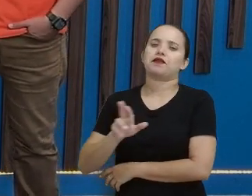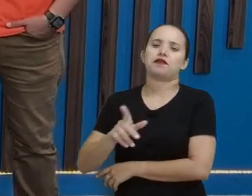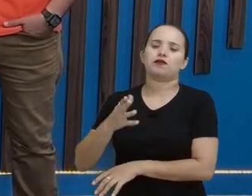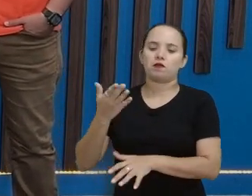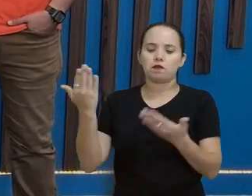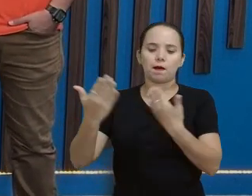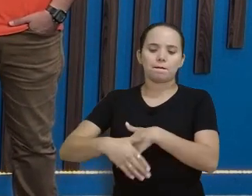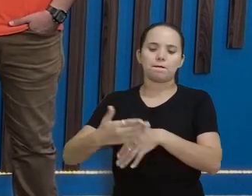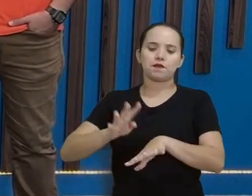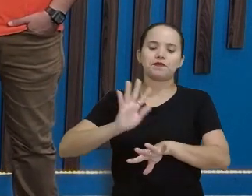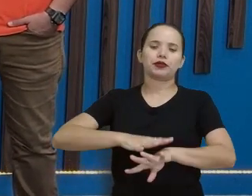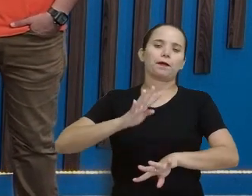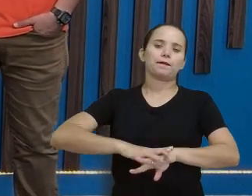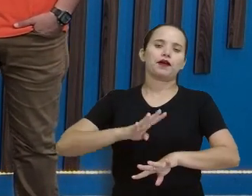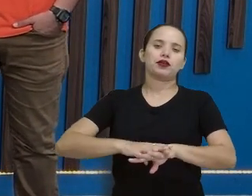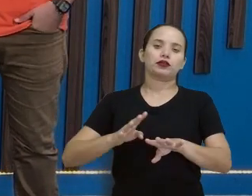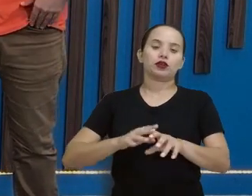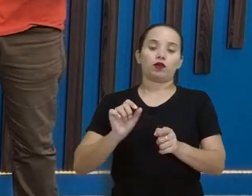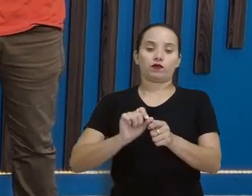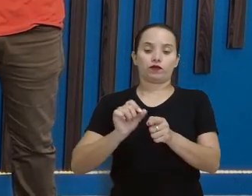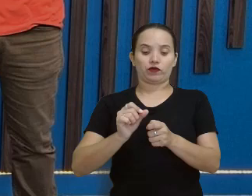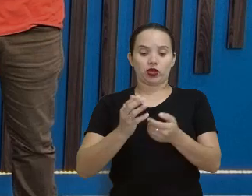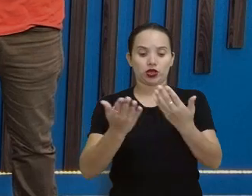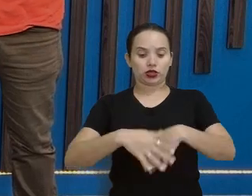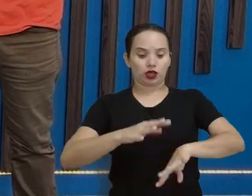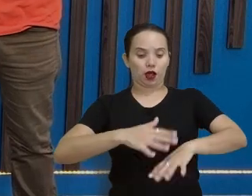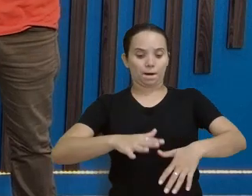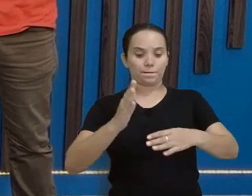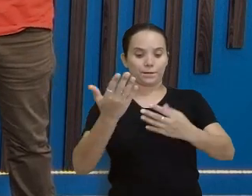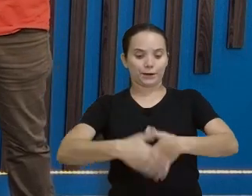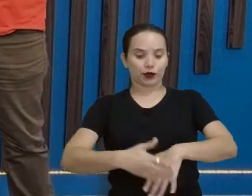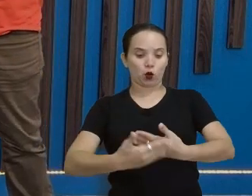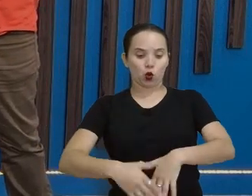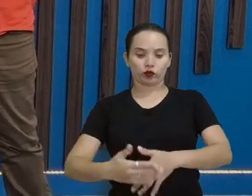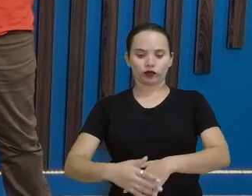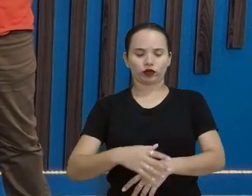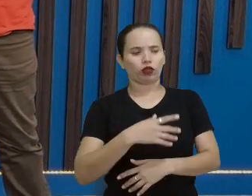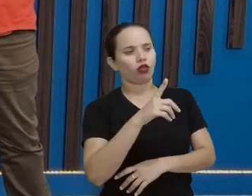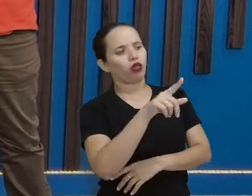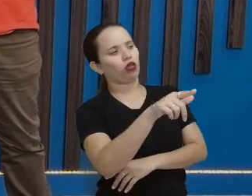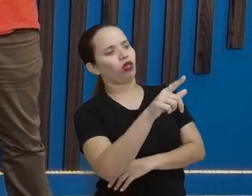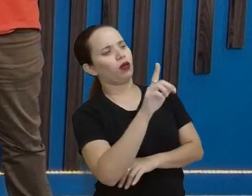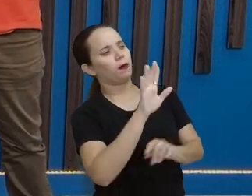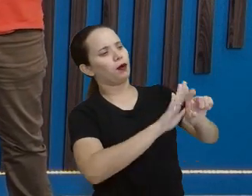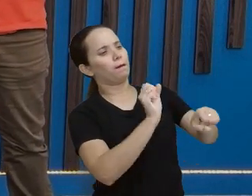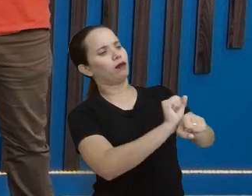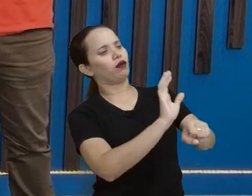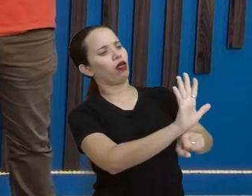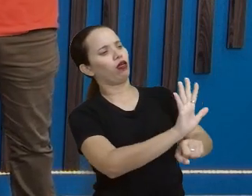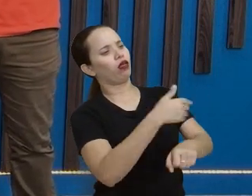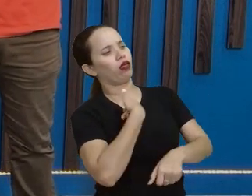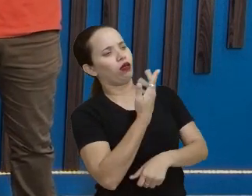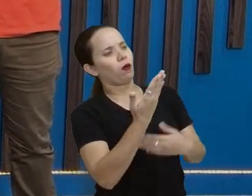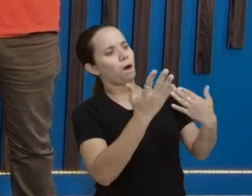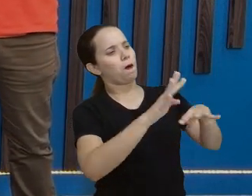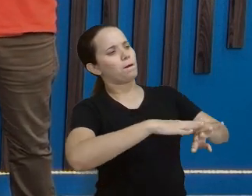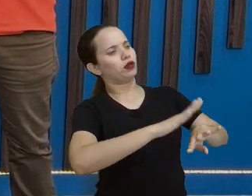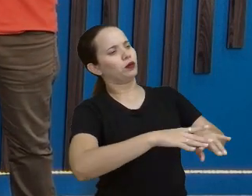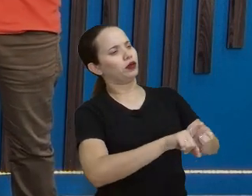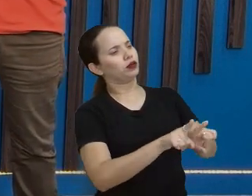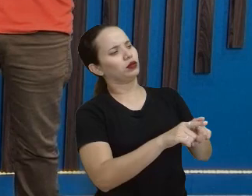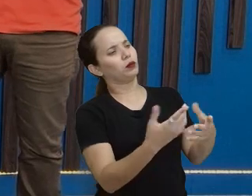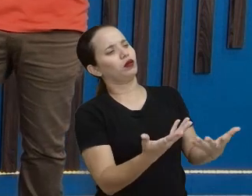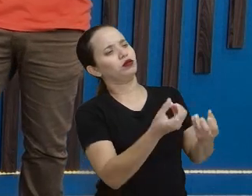matemática, você vai fazer a prova e ali, beleza. Não, isso é Eu sou da matemática, um viu, professor? exercício, Explique isso direito. porque a matemática também nunca foi meu